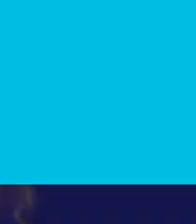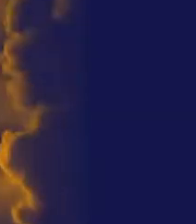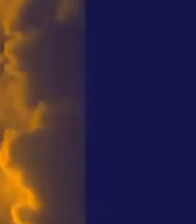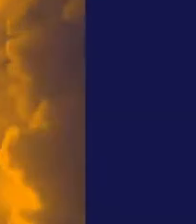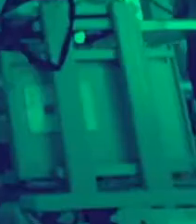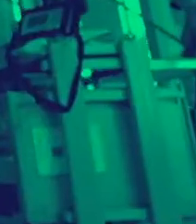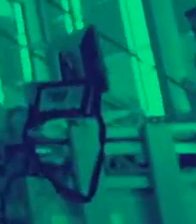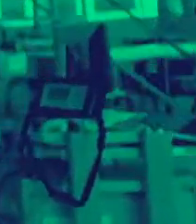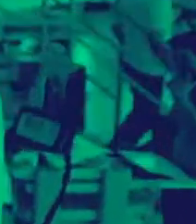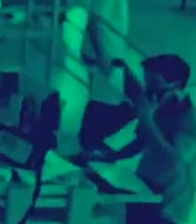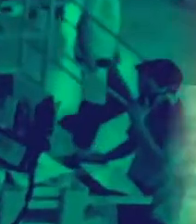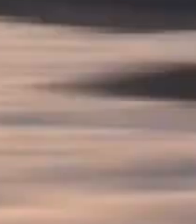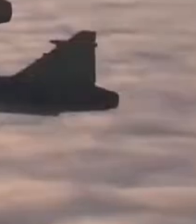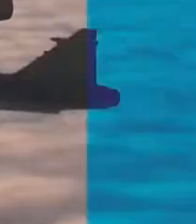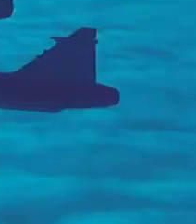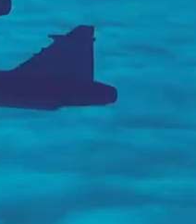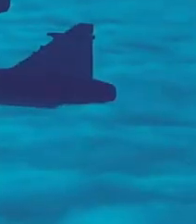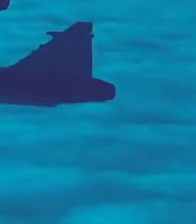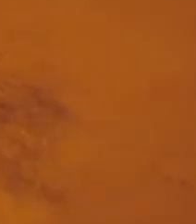Música